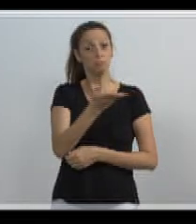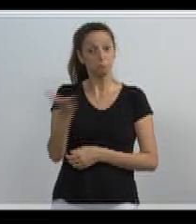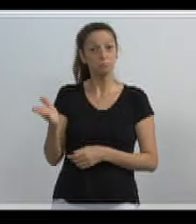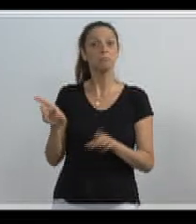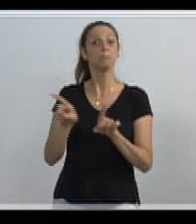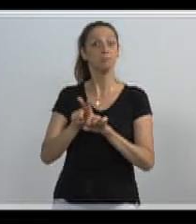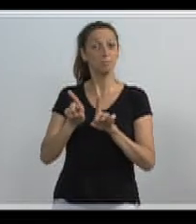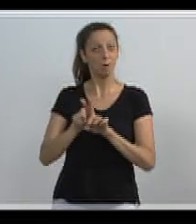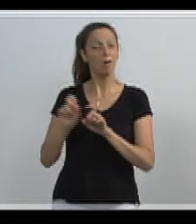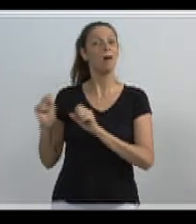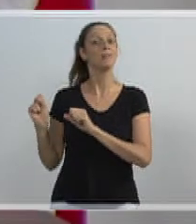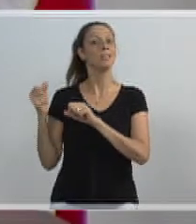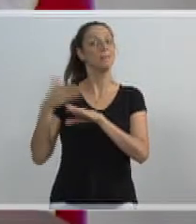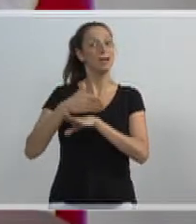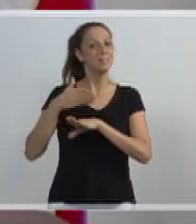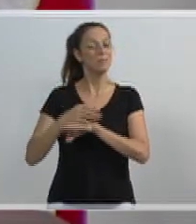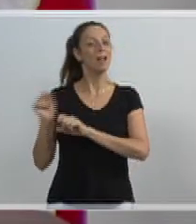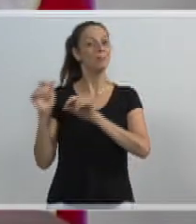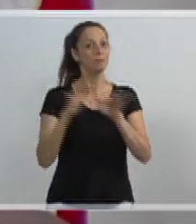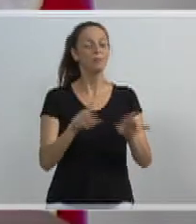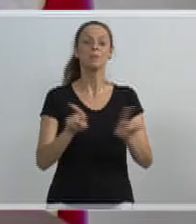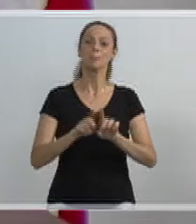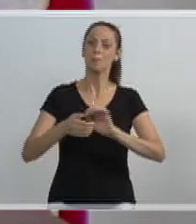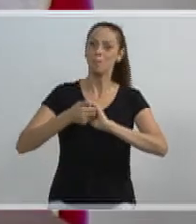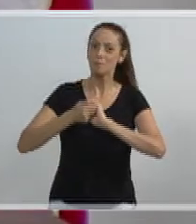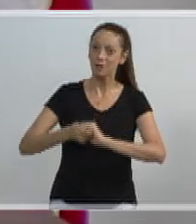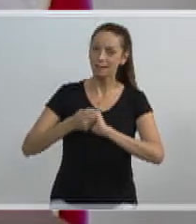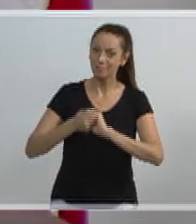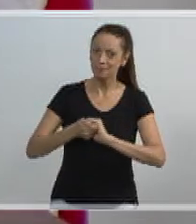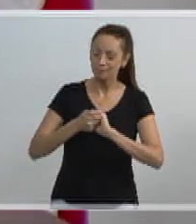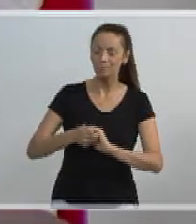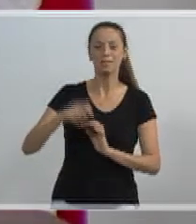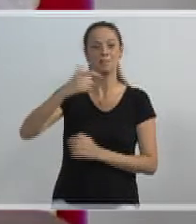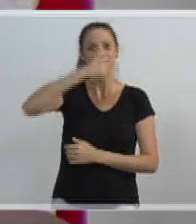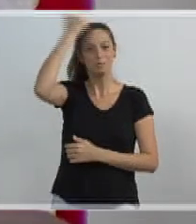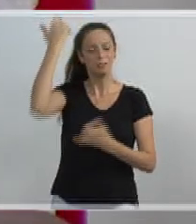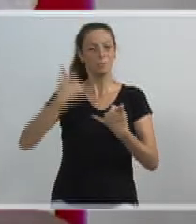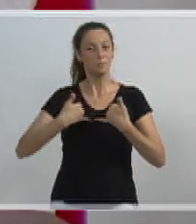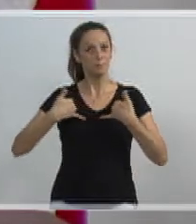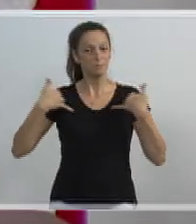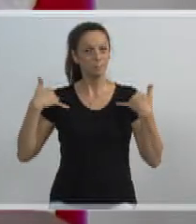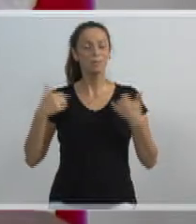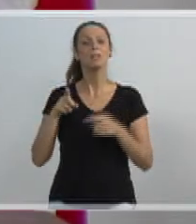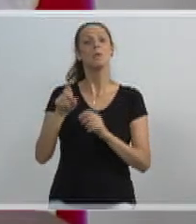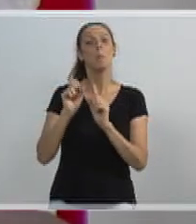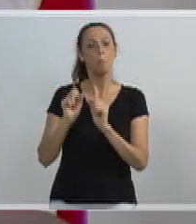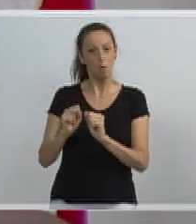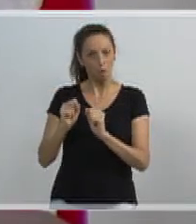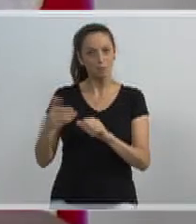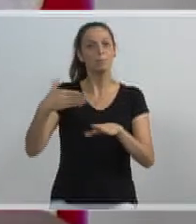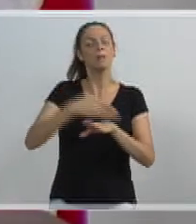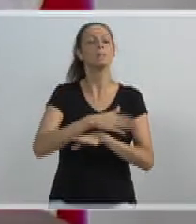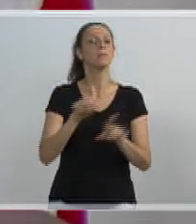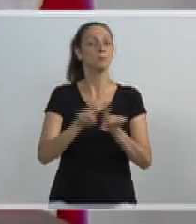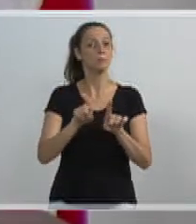aniversariante. Mas parabéns, Adriano. Parabéns por mais um ano de vida. Até você está convidado, que tão bem toca a gaita também. E